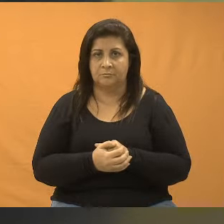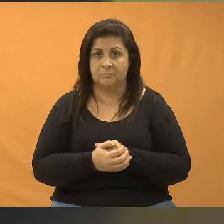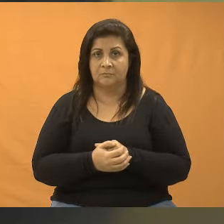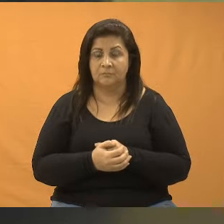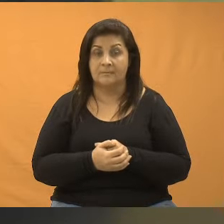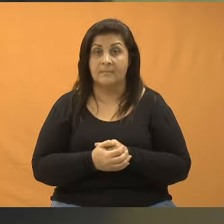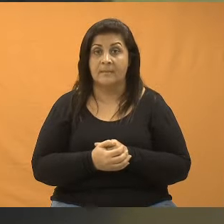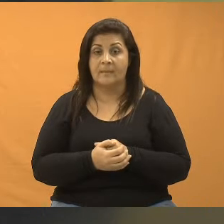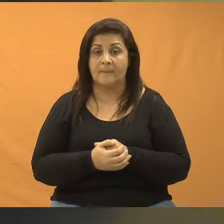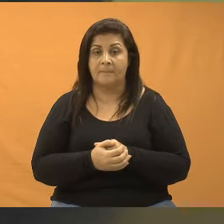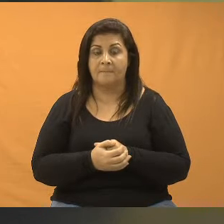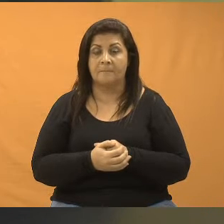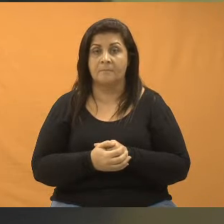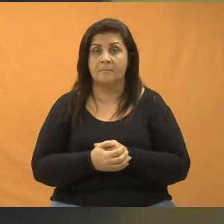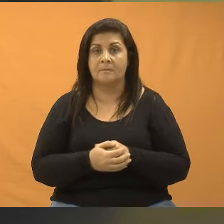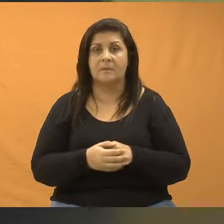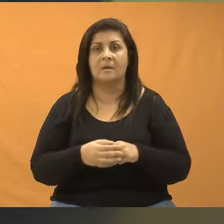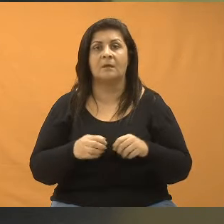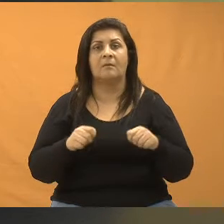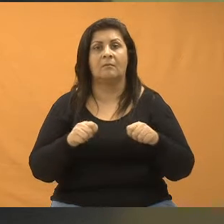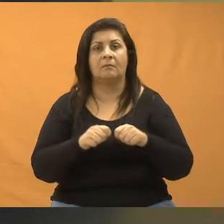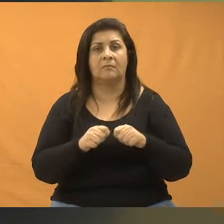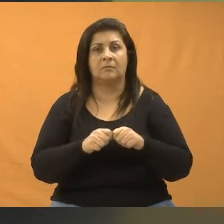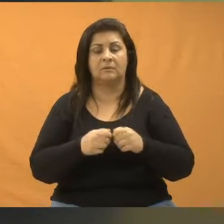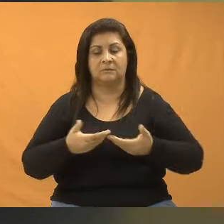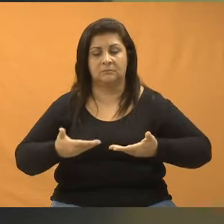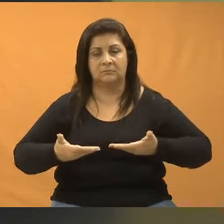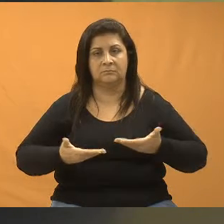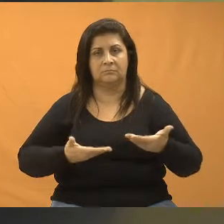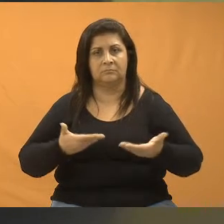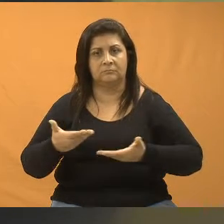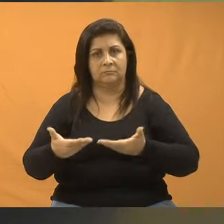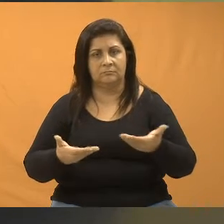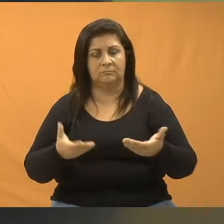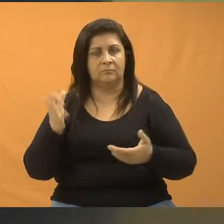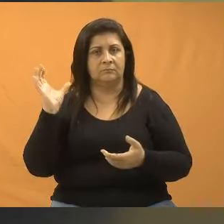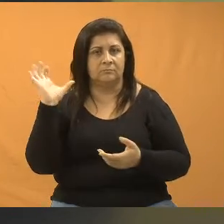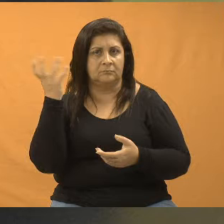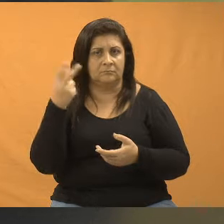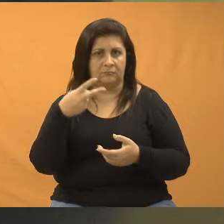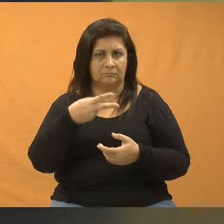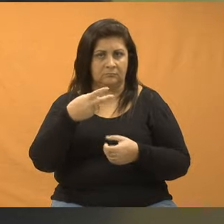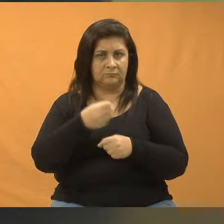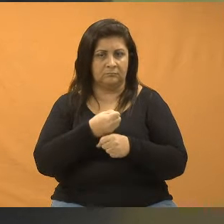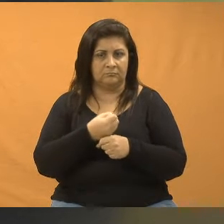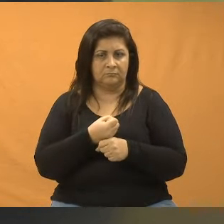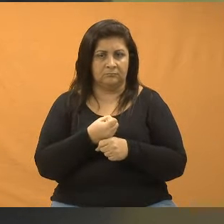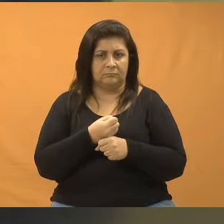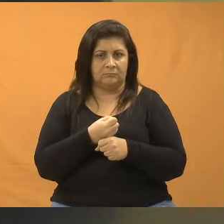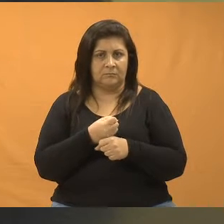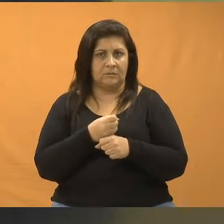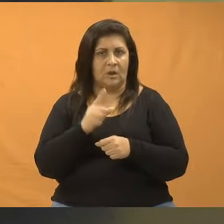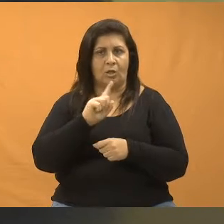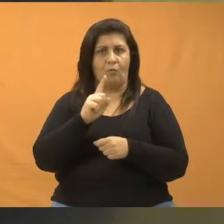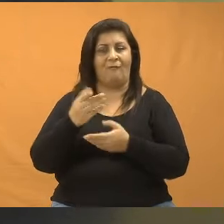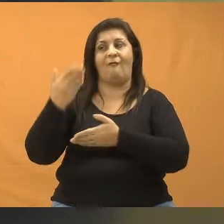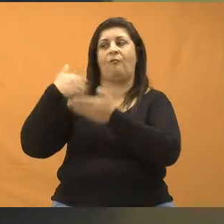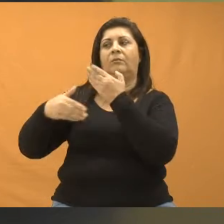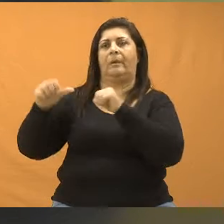que a evolução nos atendimentos que ocorreram nos últimos 2 anos não tenha um